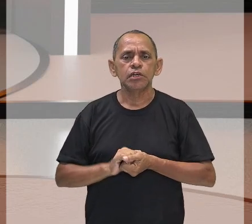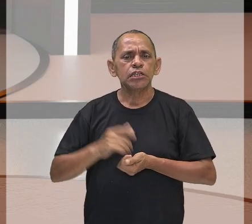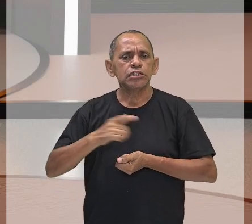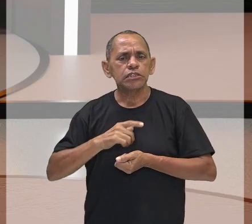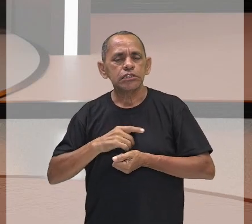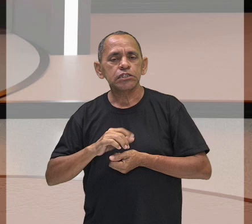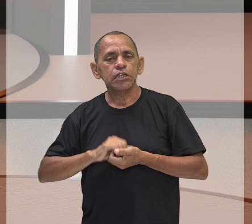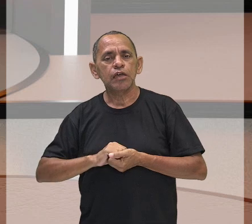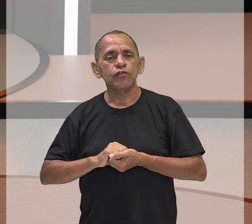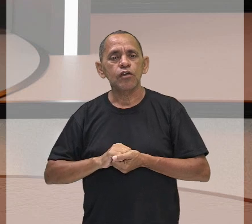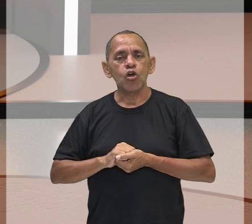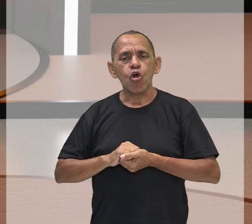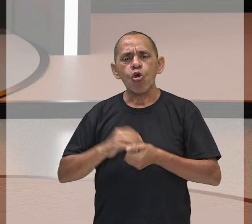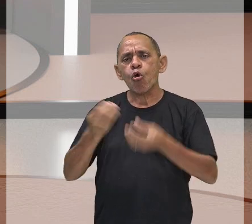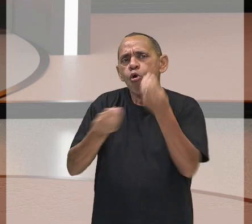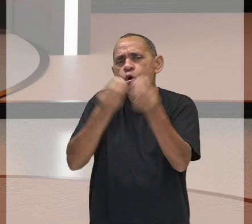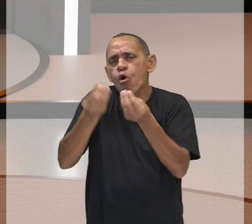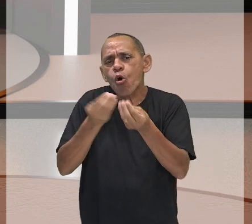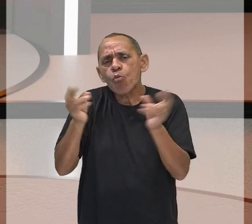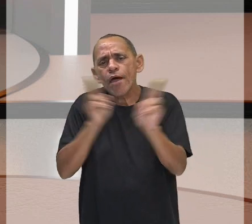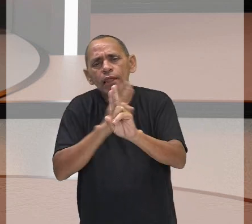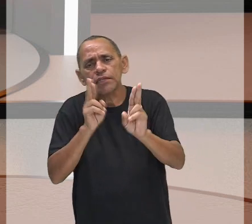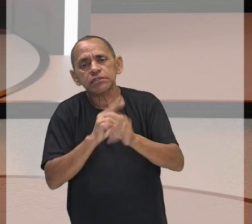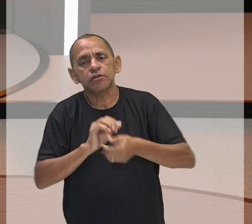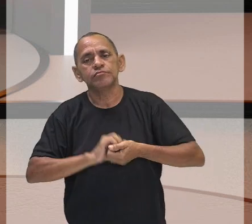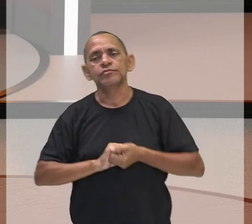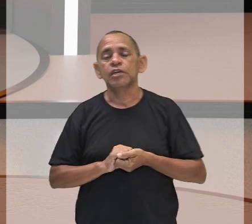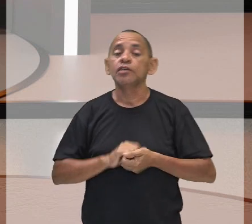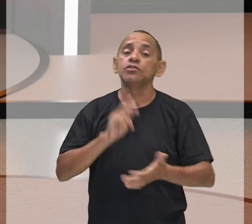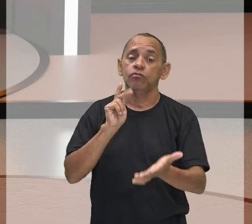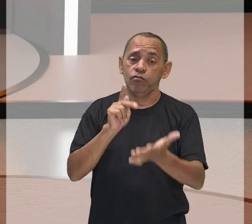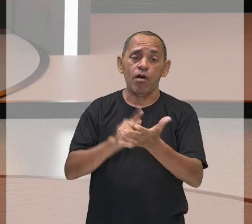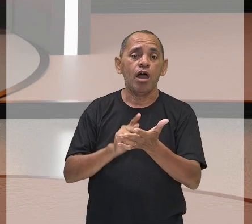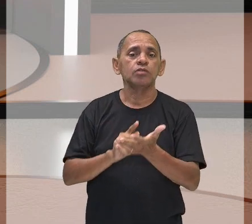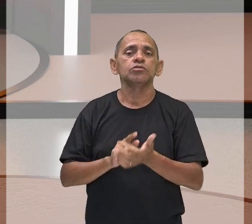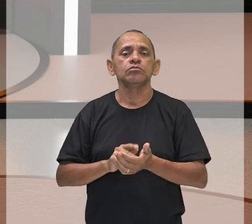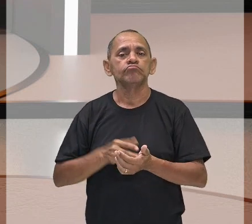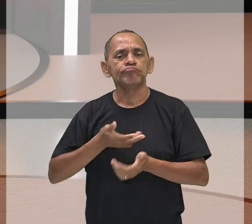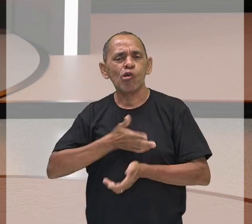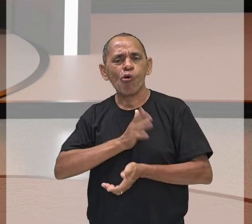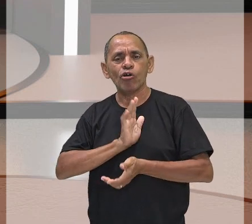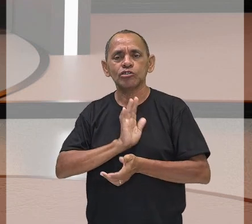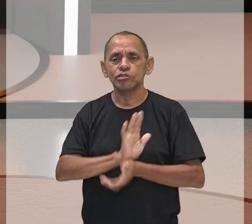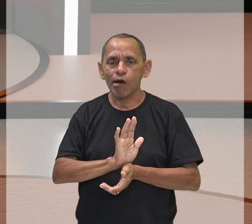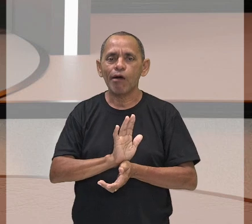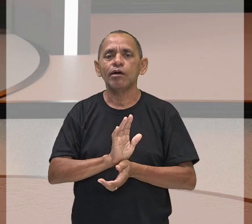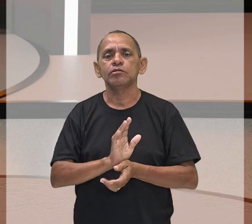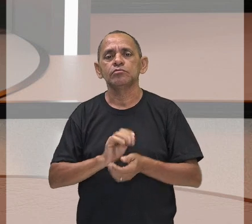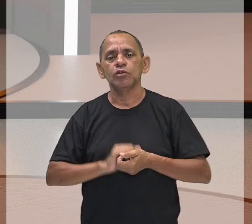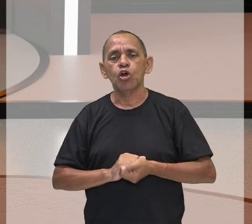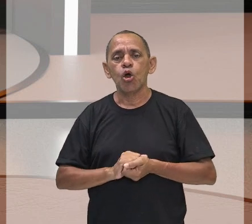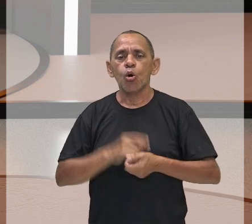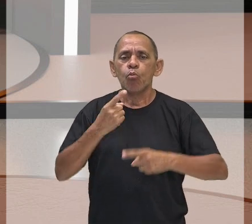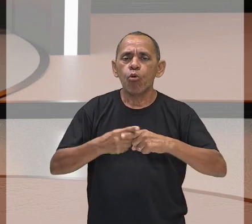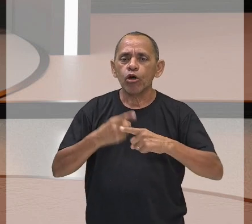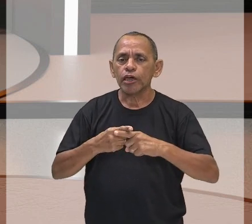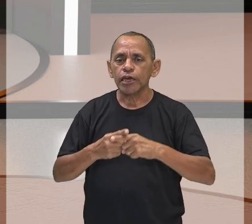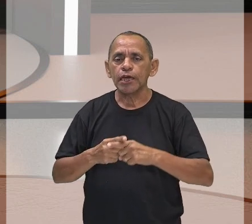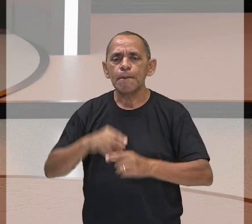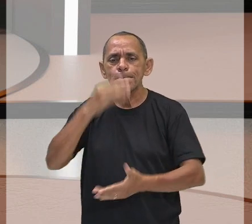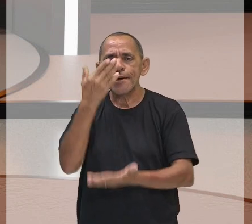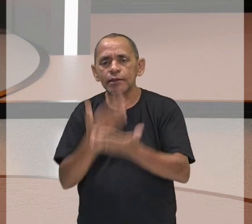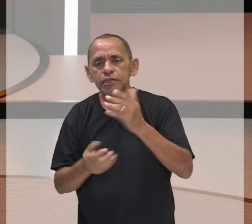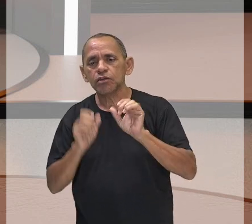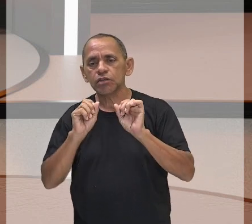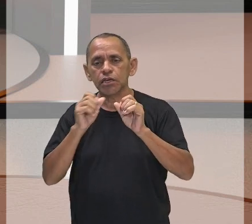não gostaram de perder os seus privilégios. Galera, prestem atenção numa coisa, que isso eu quero que vocês levem para a vida de vocês. Quem